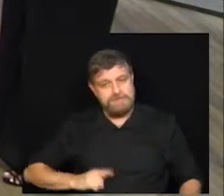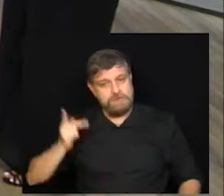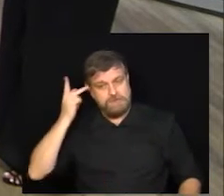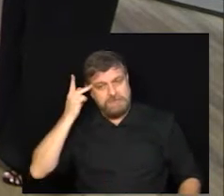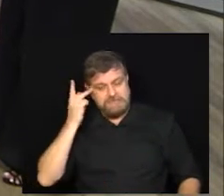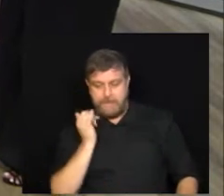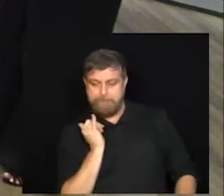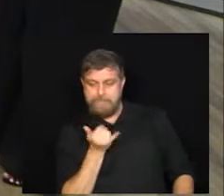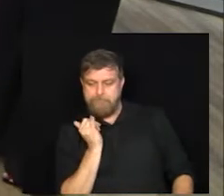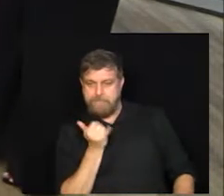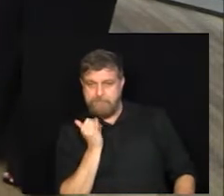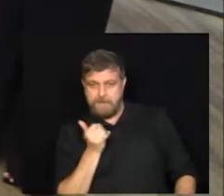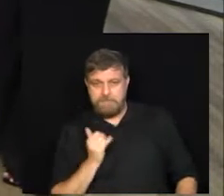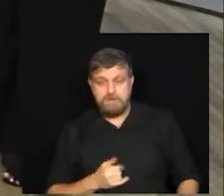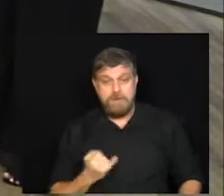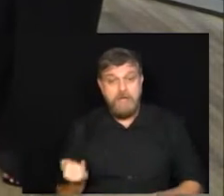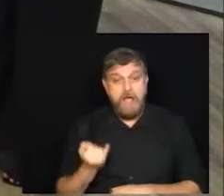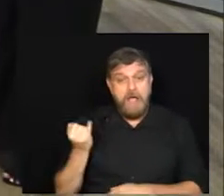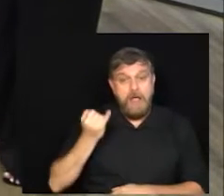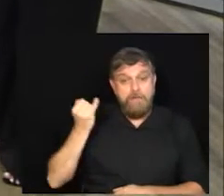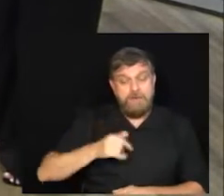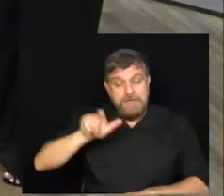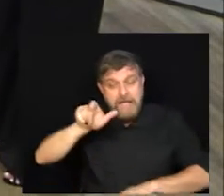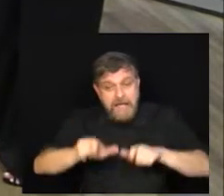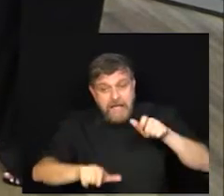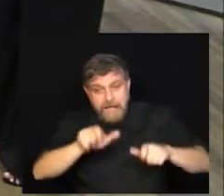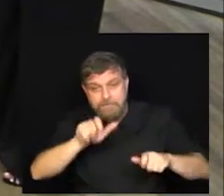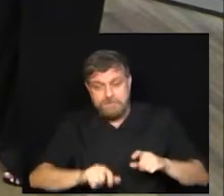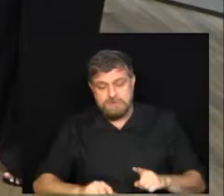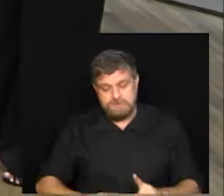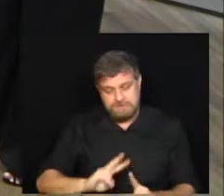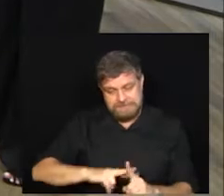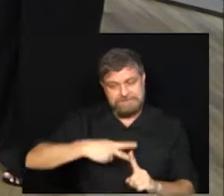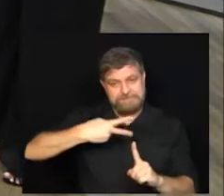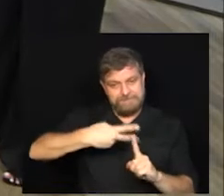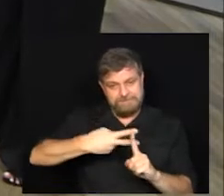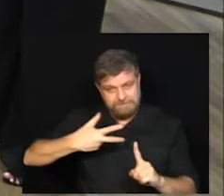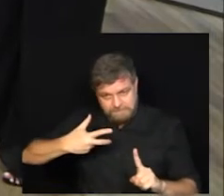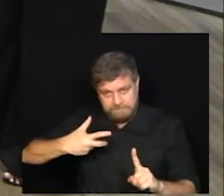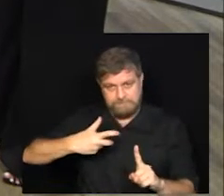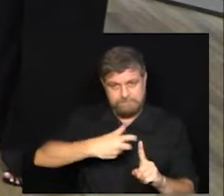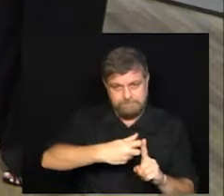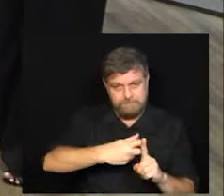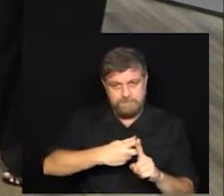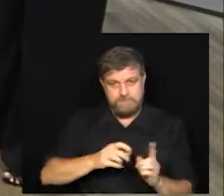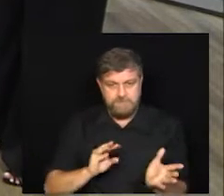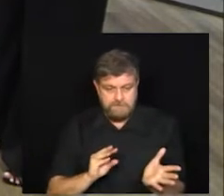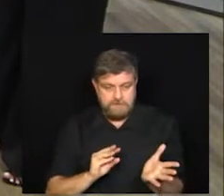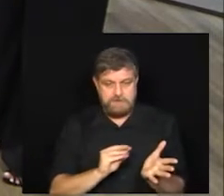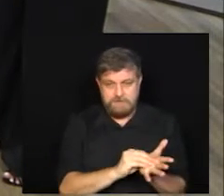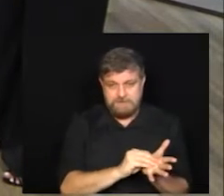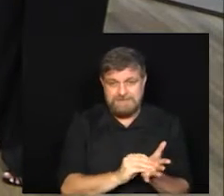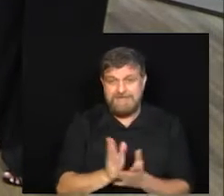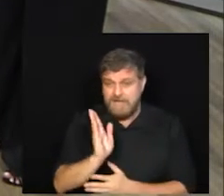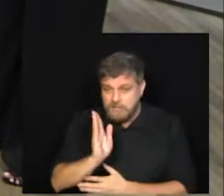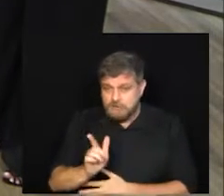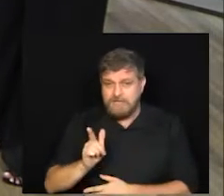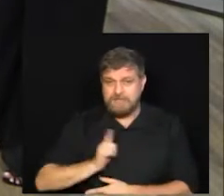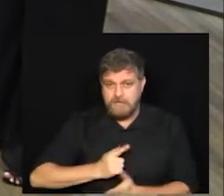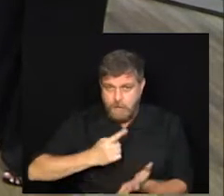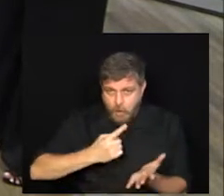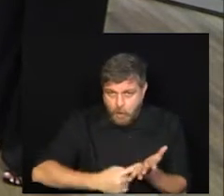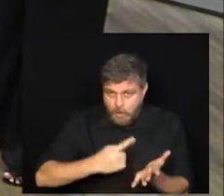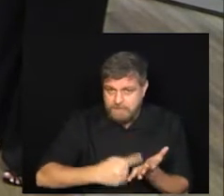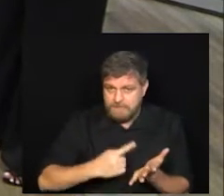Enquanto isso, é importante salientar que as pessoas que vão tomar a segunda dose podem agendar ou que já estão agendadas,